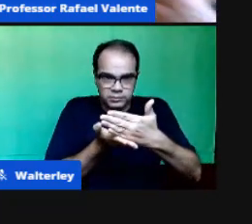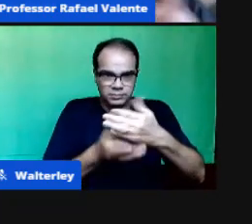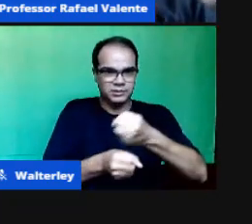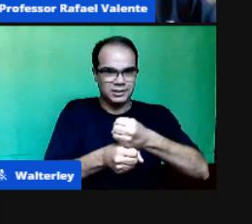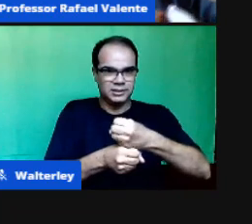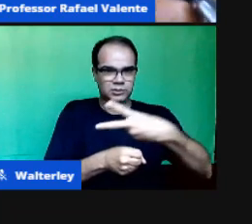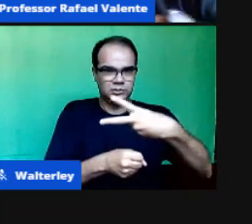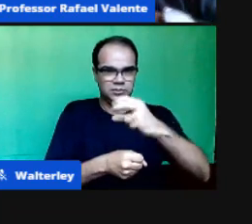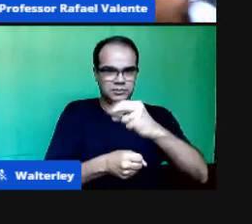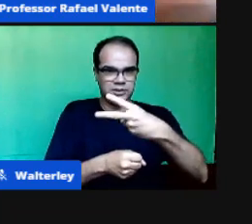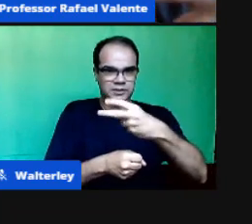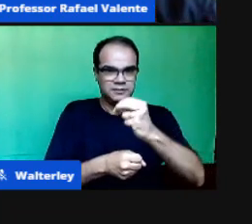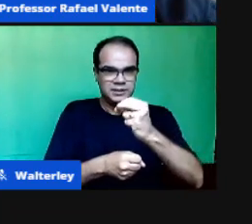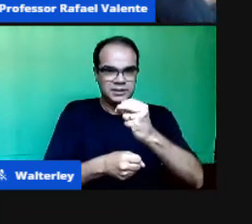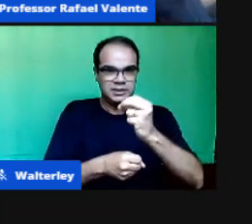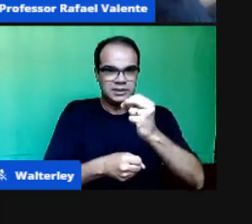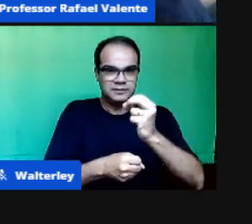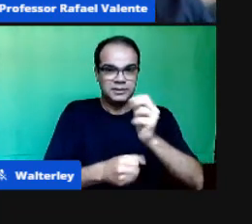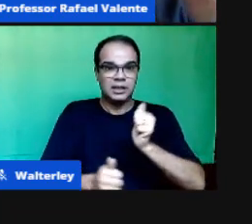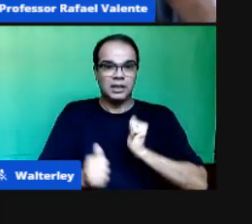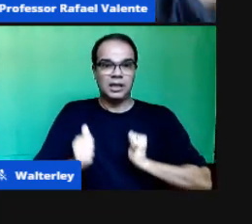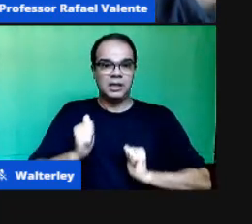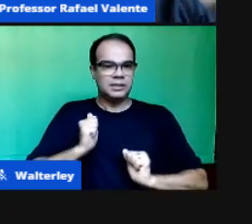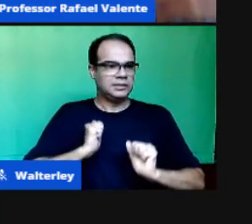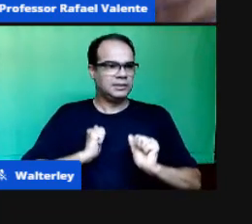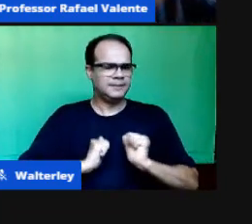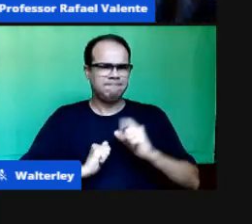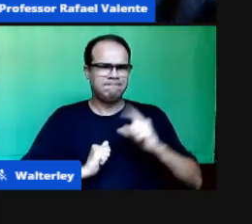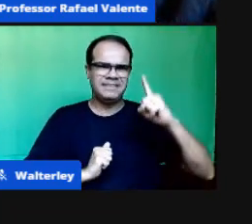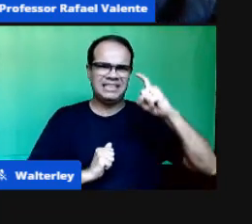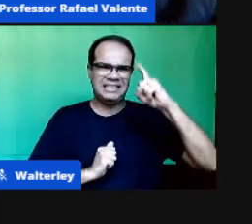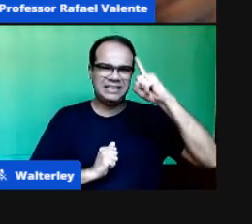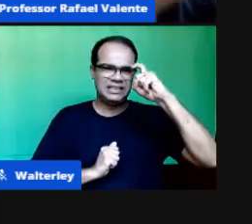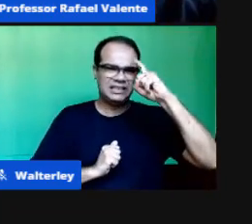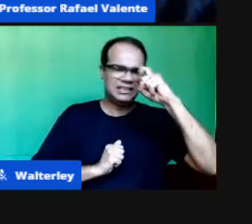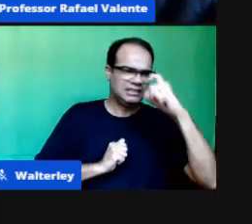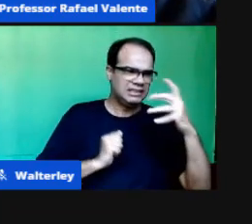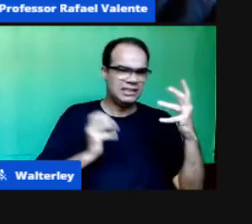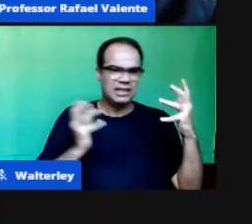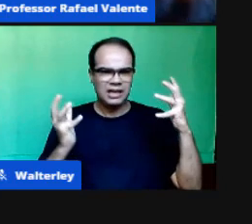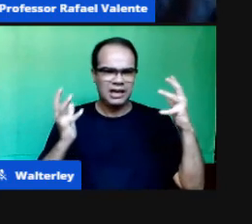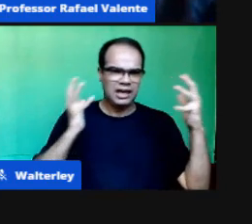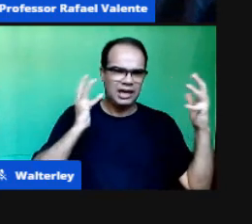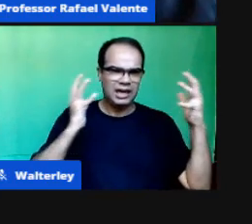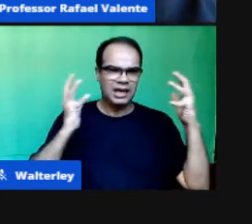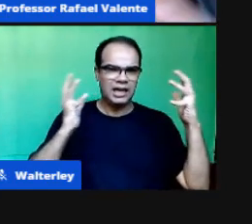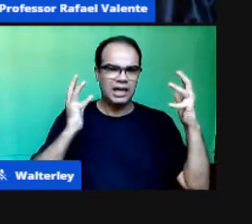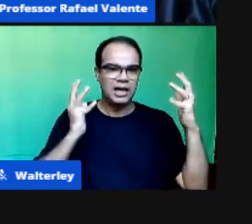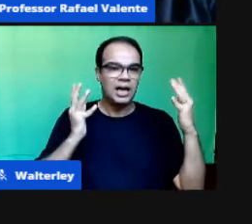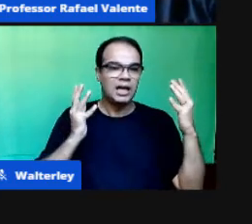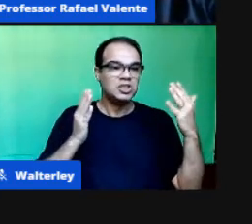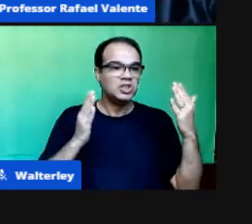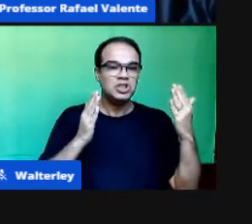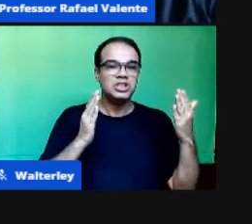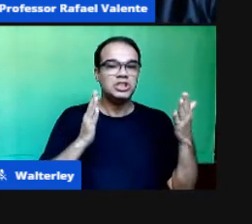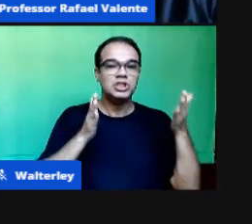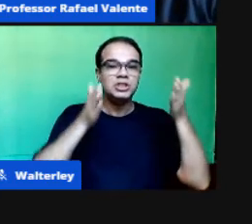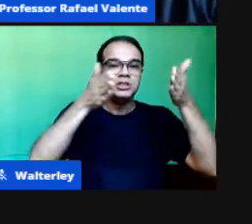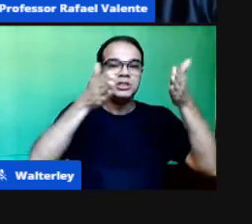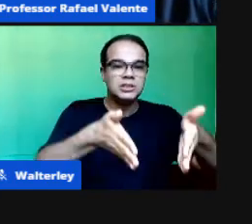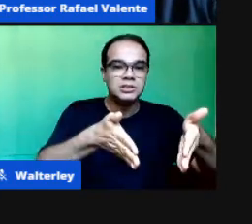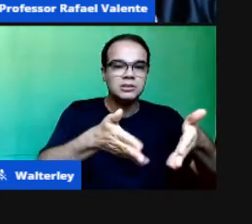difíceis, porque a gente realmente não tinha ideia da dimensão que todo esse momento, né, iria nos levar e aonde estaríamos um